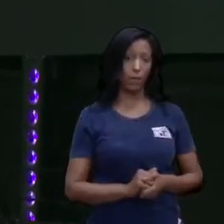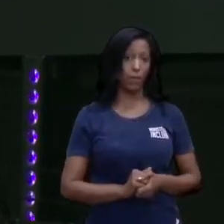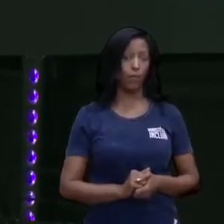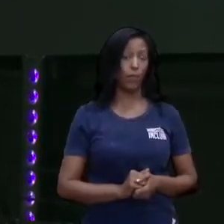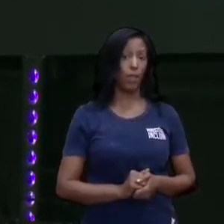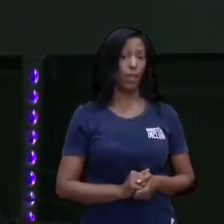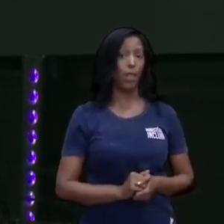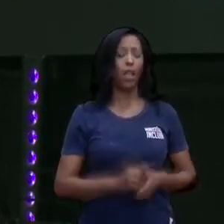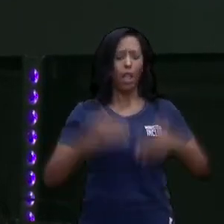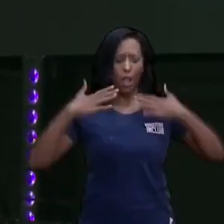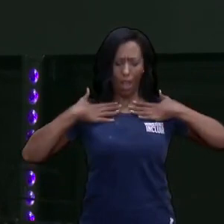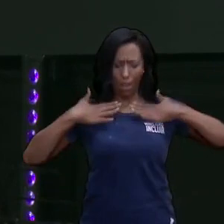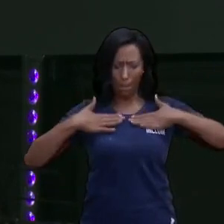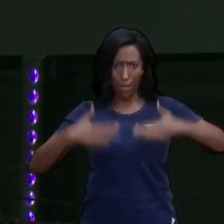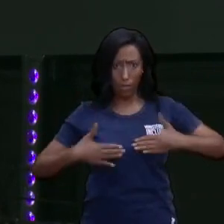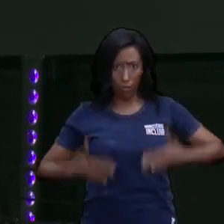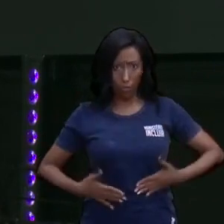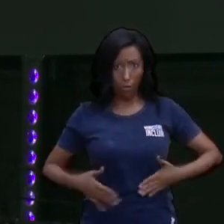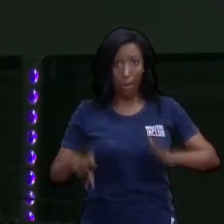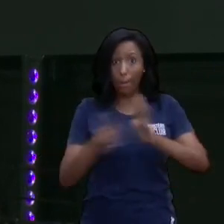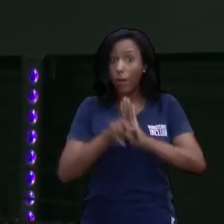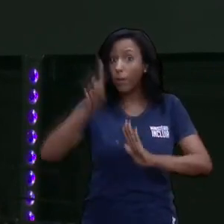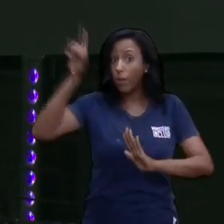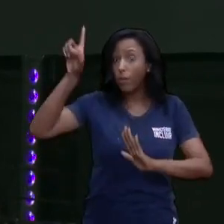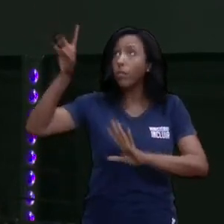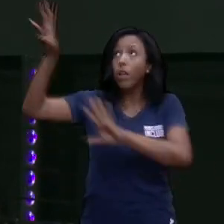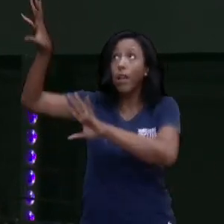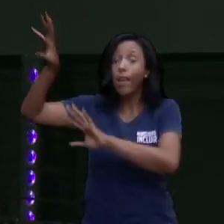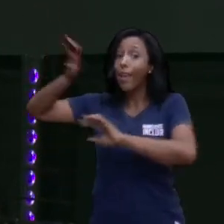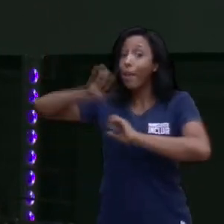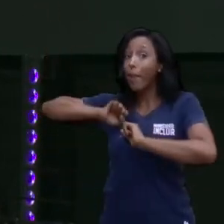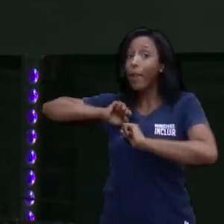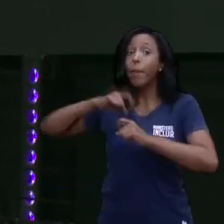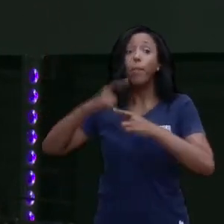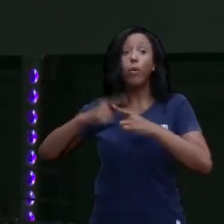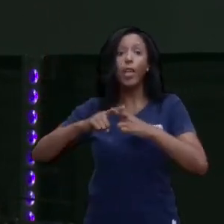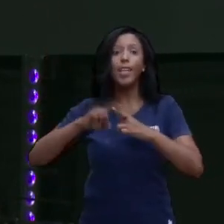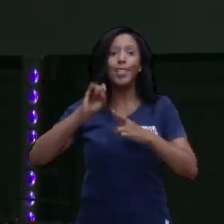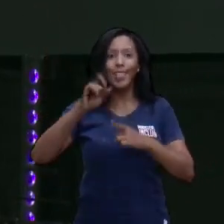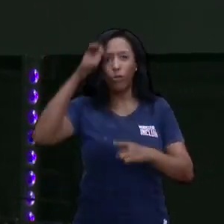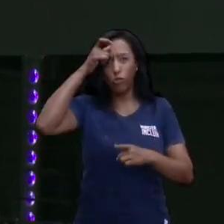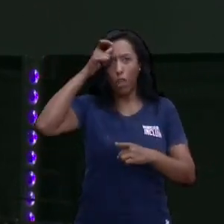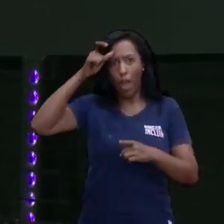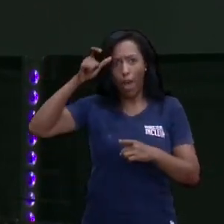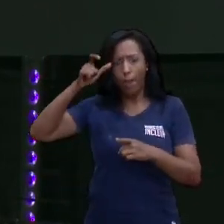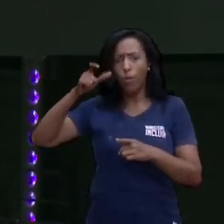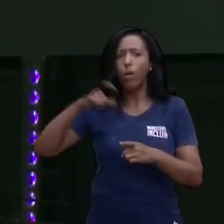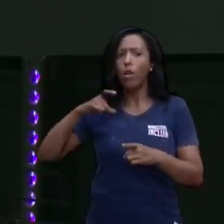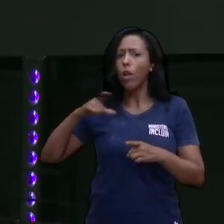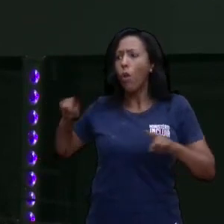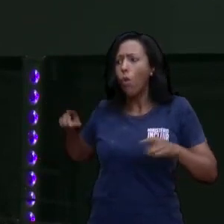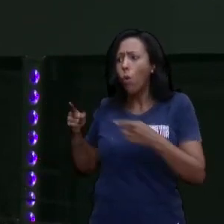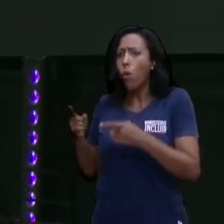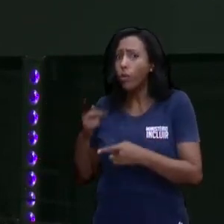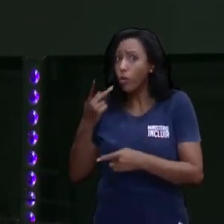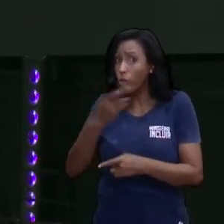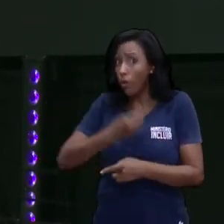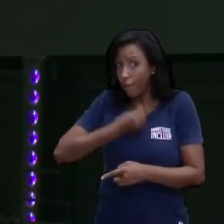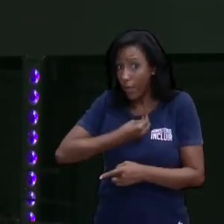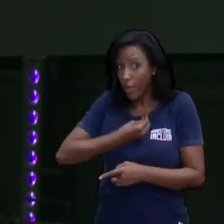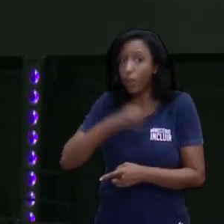vistam toda a armadura de Deus para poderem ficar firmes contra as ciladas do diabo pois a nossa luta não